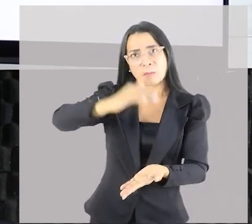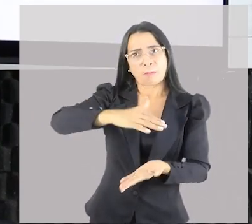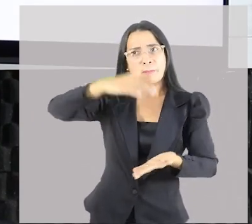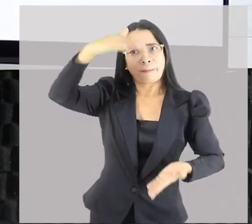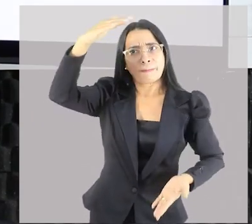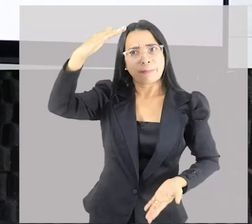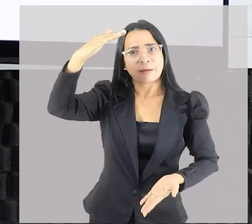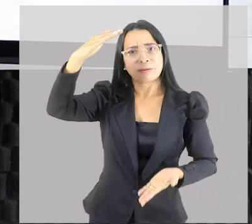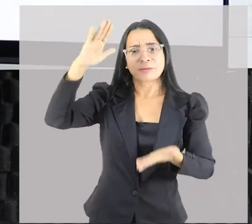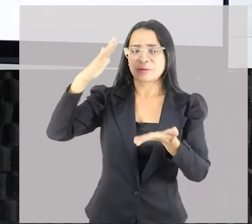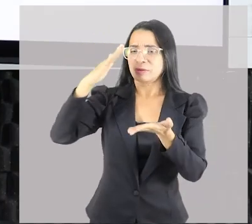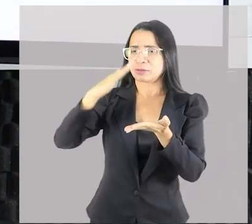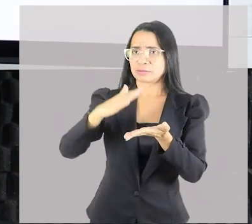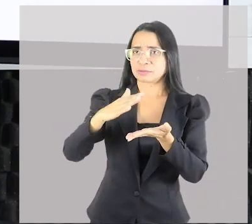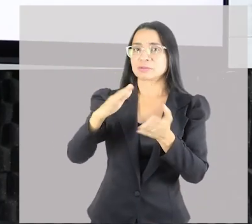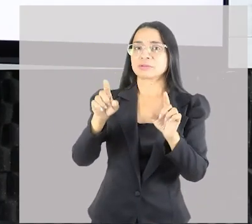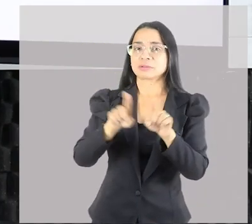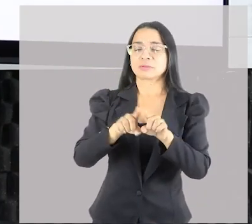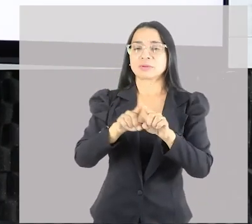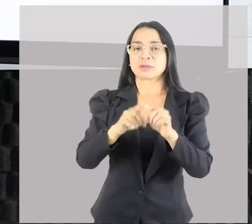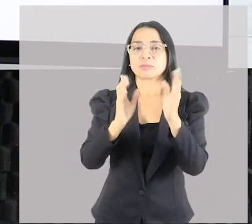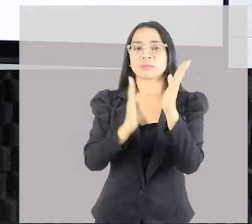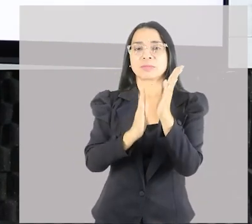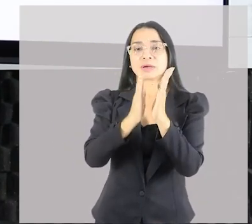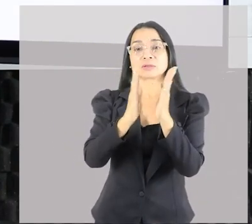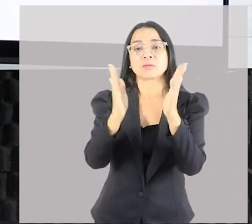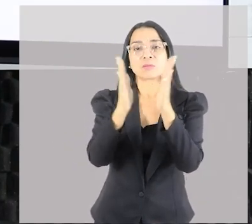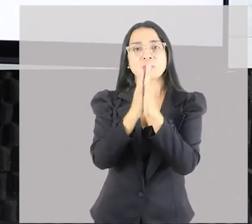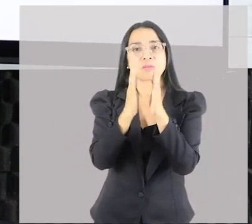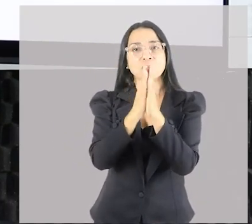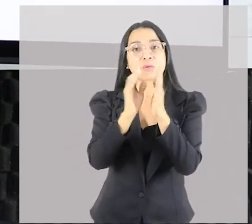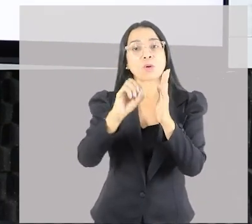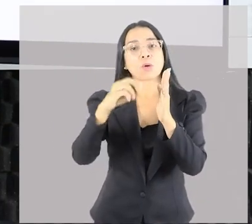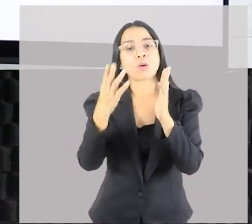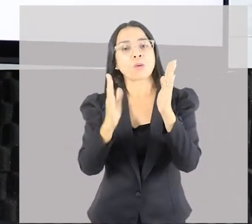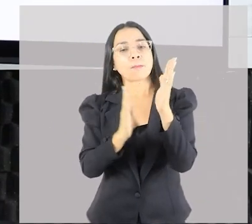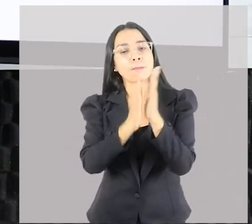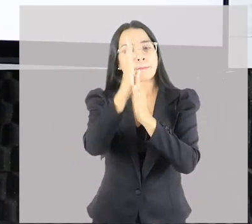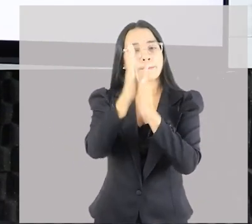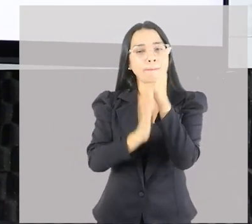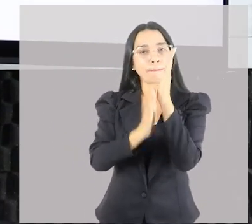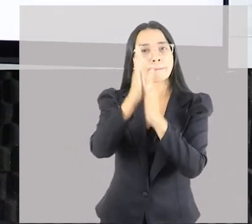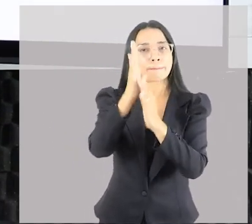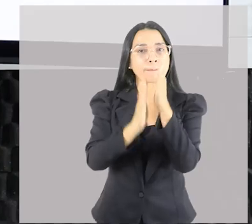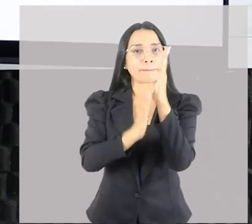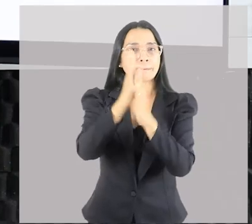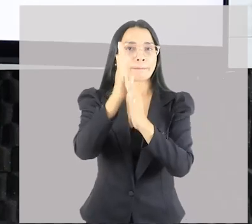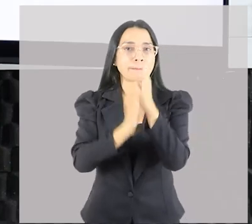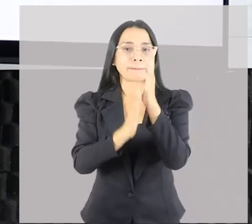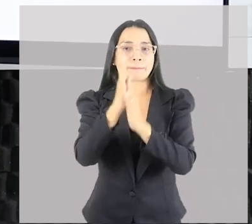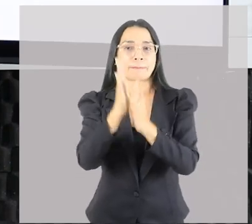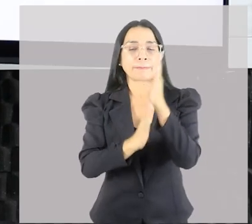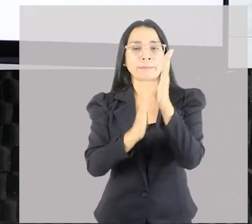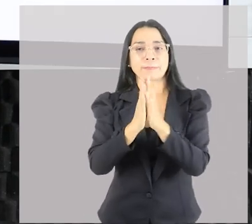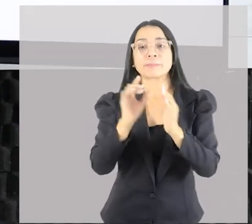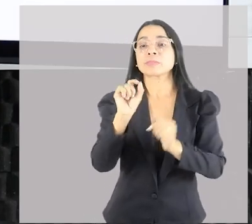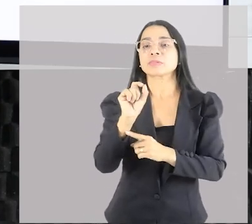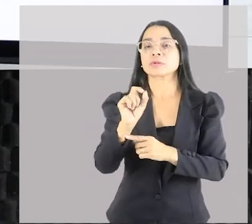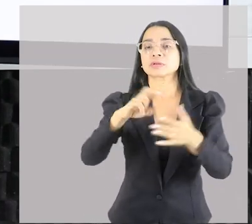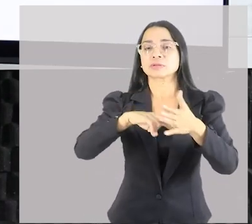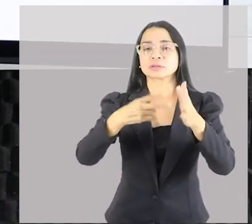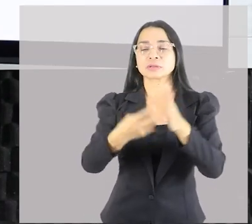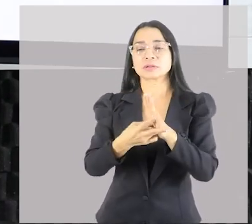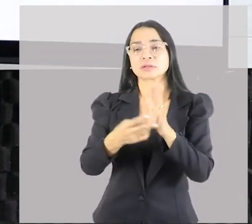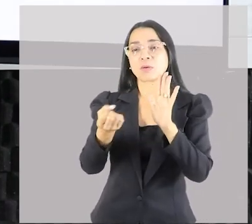maiores, certo? E aí você bate ou dessa maneira ou dessa maneira. É um som típico dos pedaços de madeira que seriam